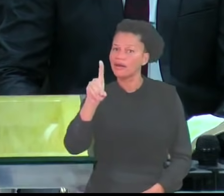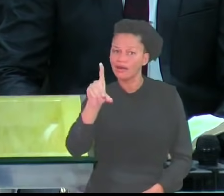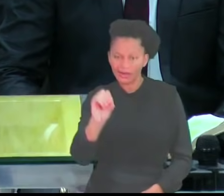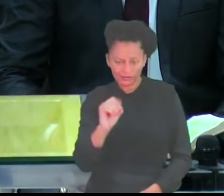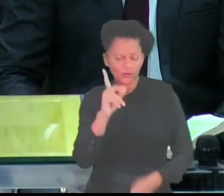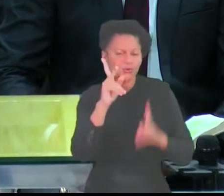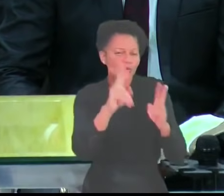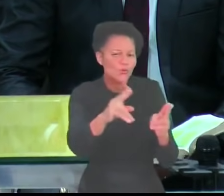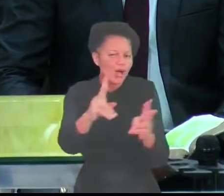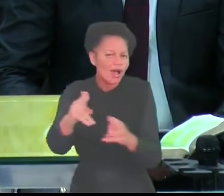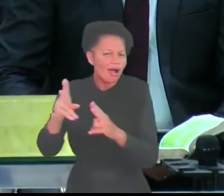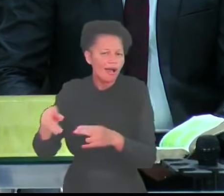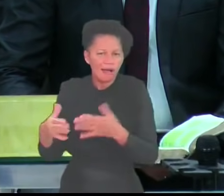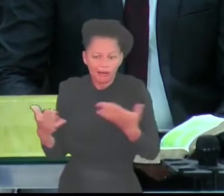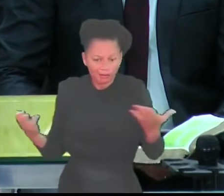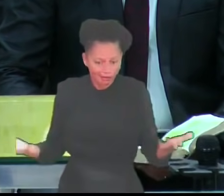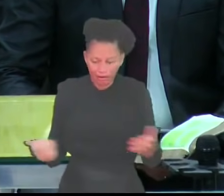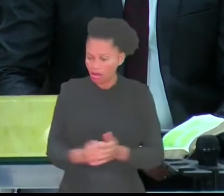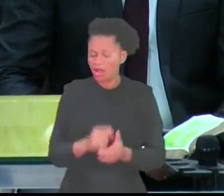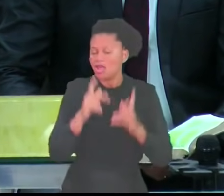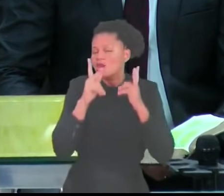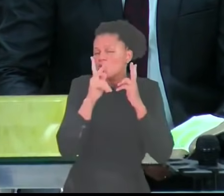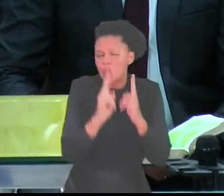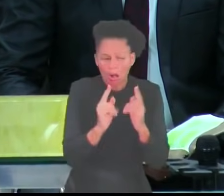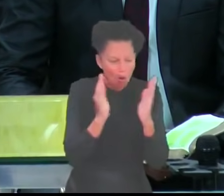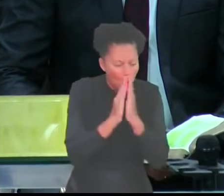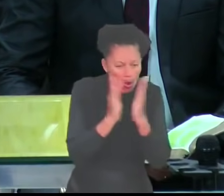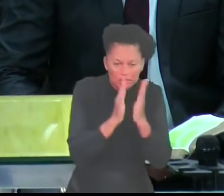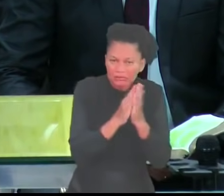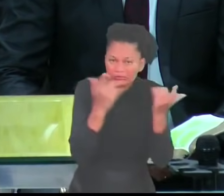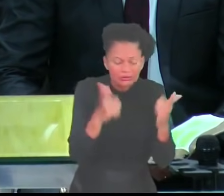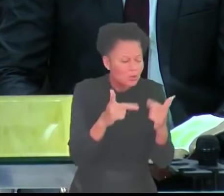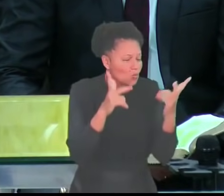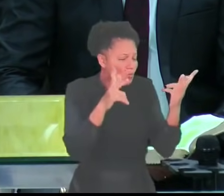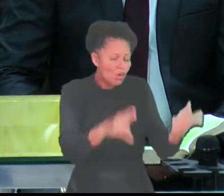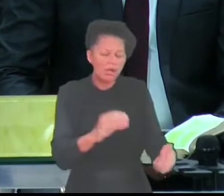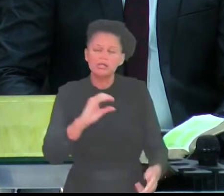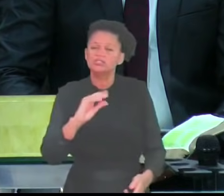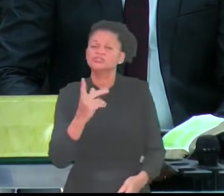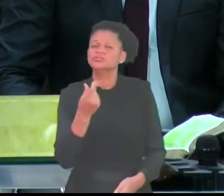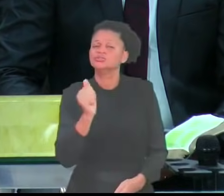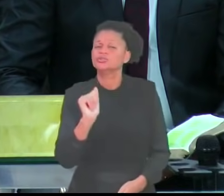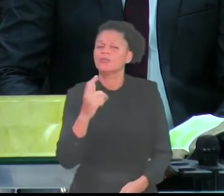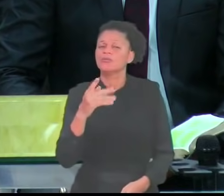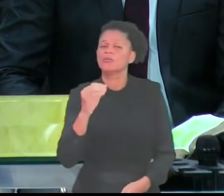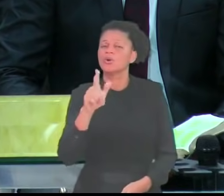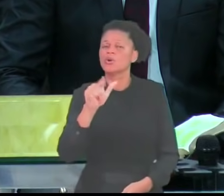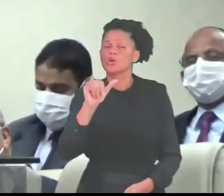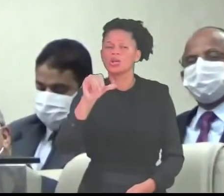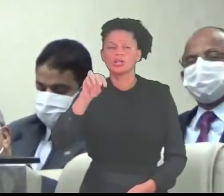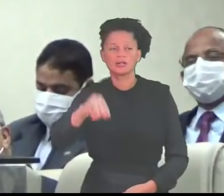Glória a Jesus, não é, irmão? O crente que não ora é um chapolim colorado. O que é que o chapolim colorado diz?